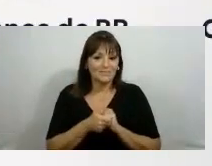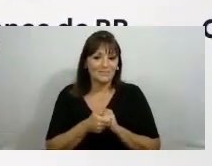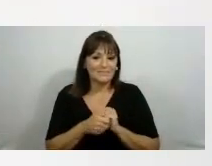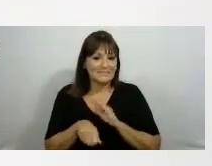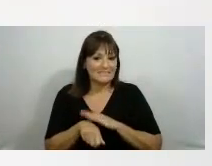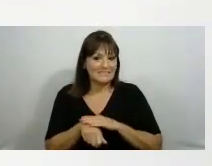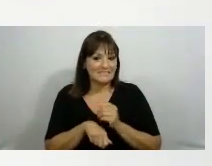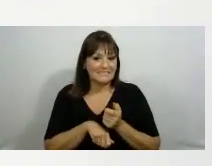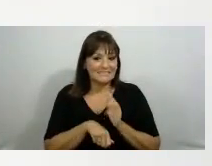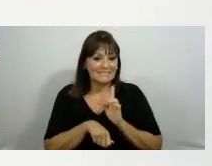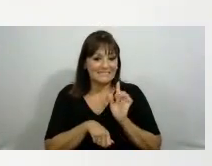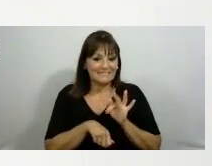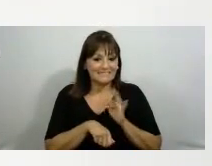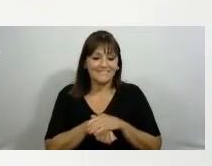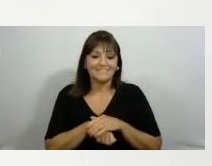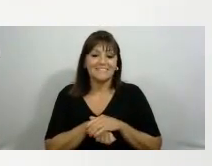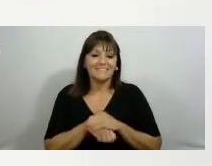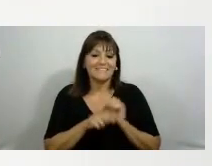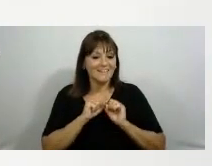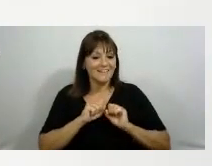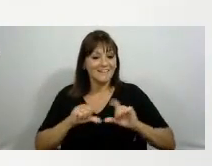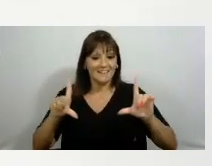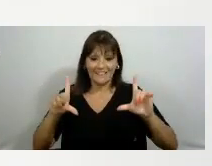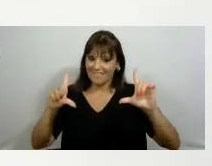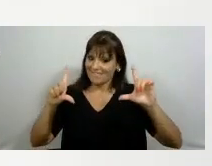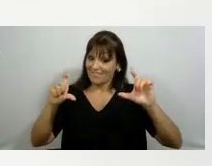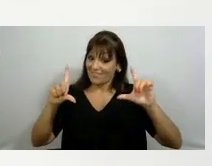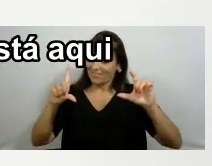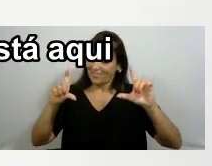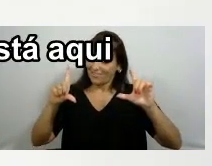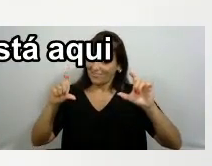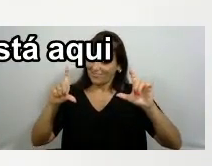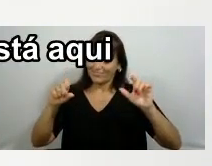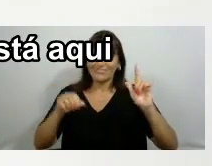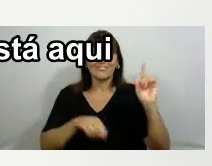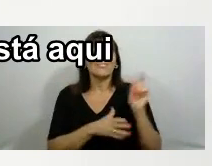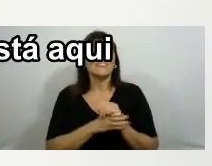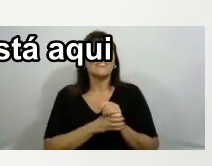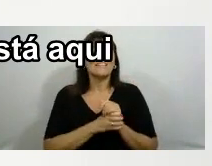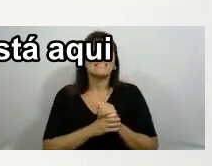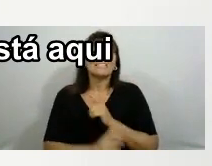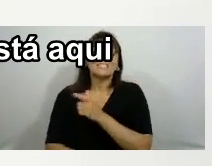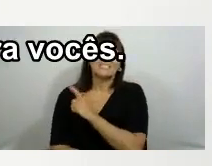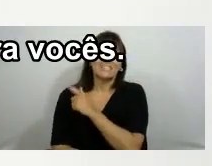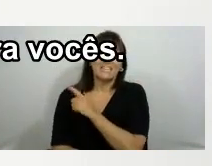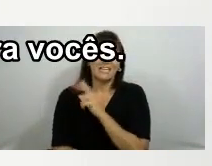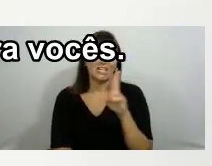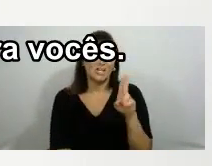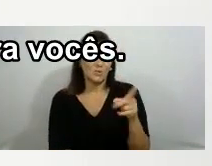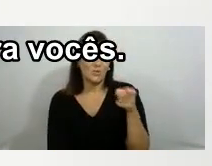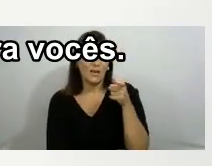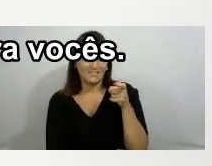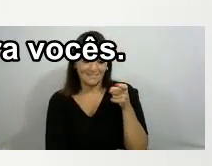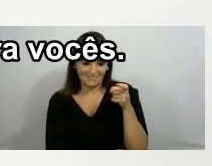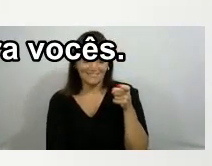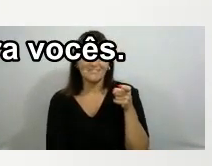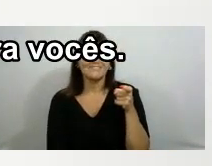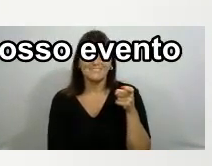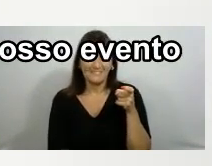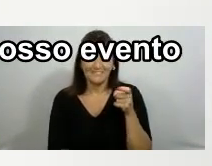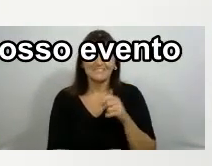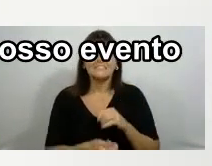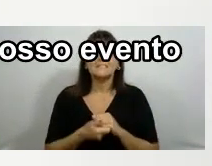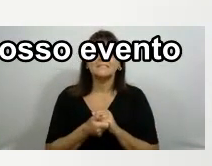aí. Eu trouxe aqui uma foto, que é a foto da gerência de UX. A maioria das pessoas está aqui nessa foto, eu vou descrever para